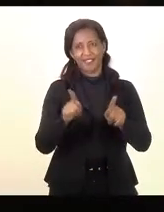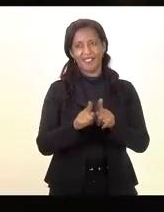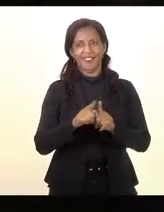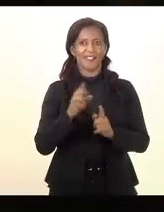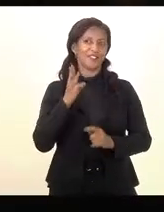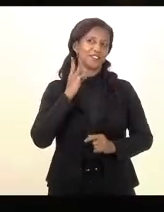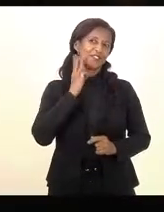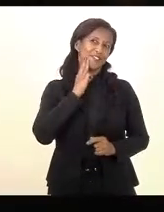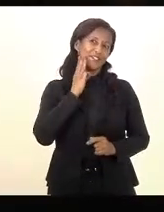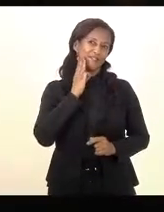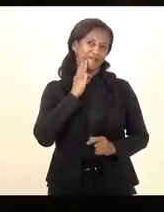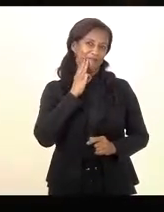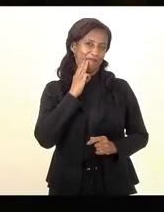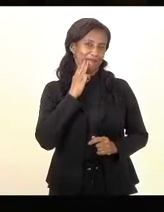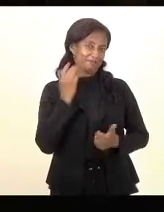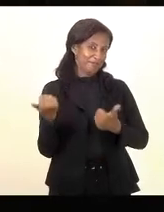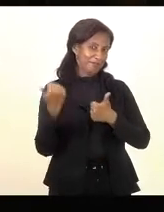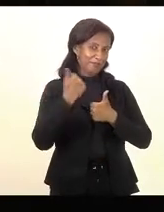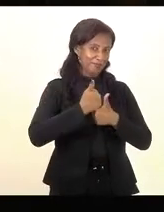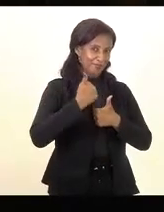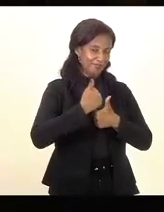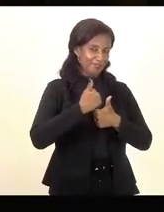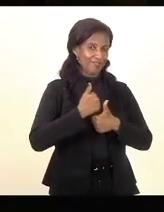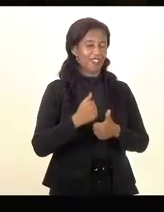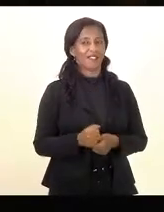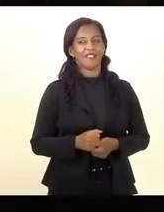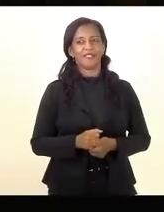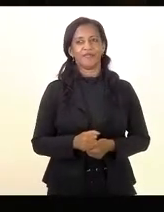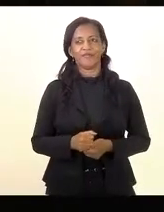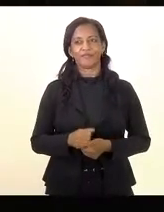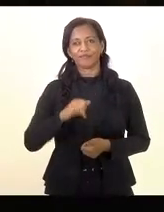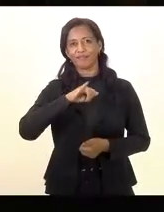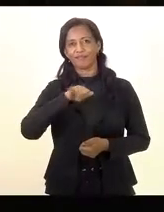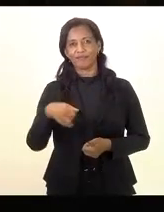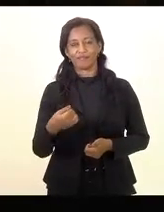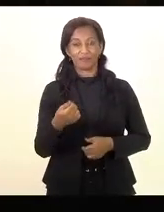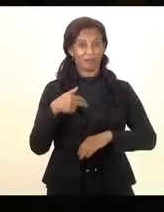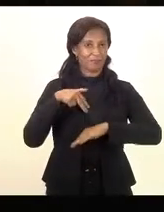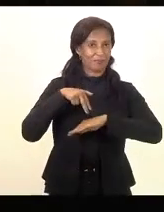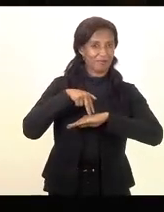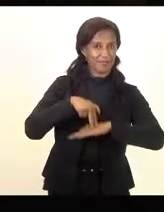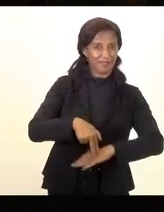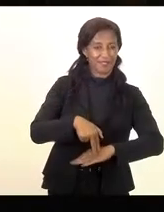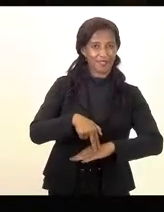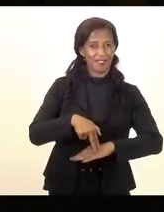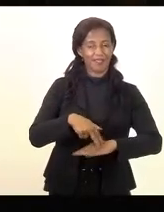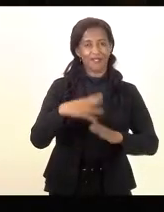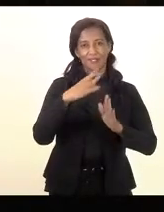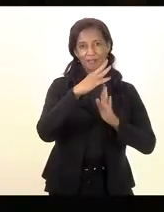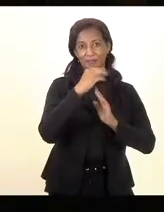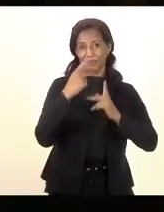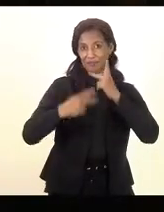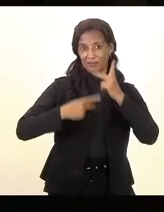que cedeu o seu espaço para que eu pudesse aqui fazer as minhas considerações nesse expediente